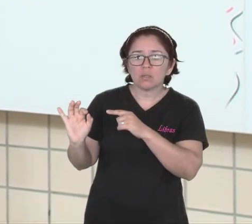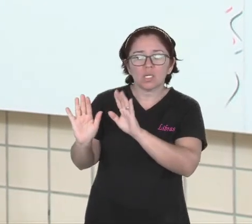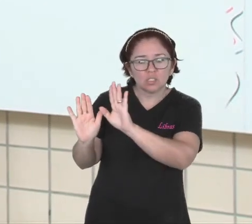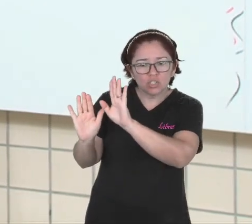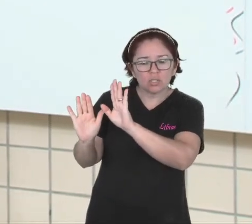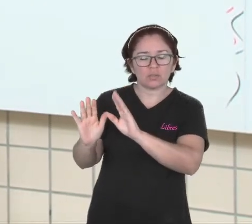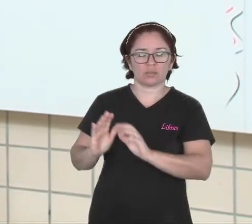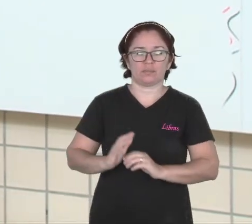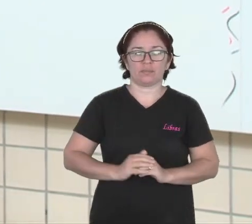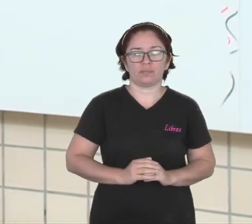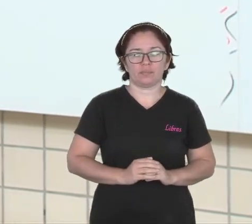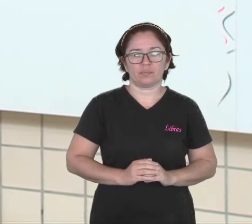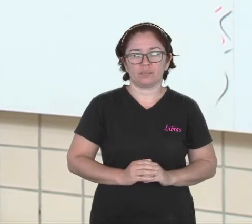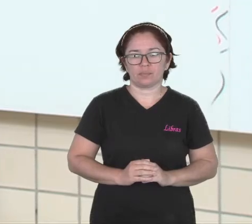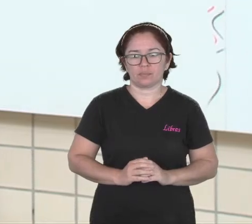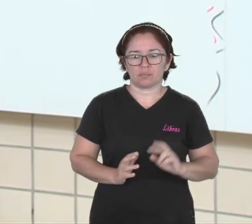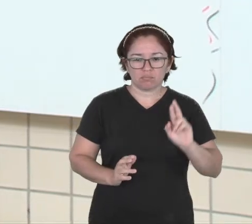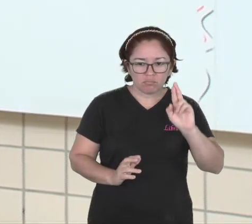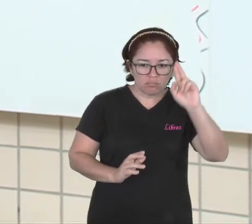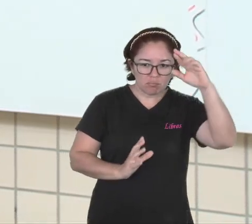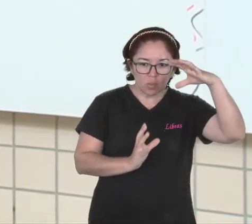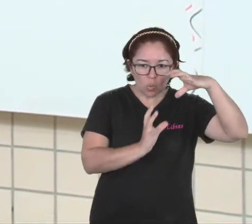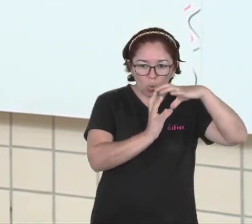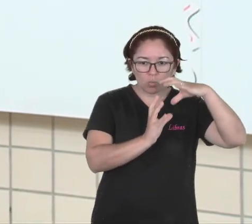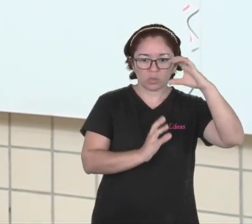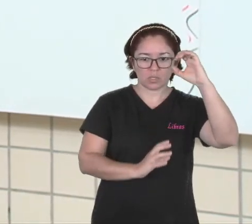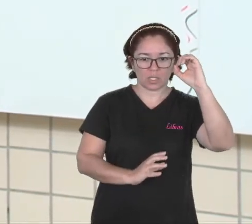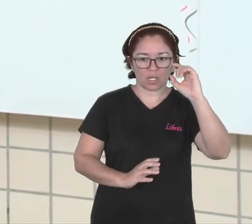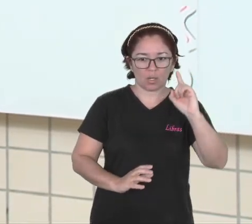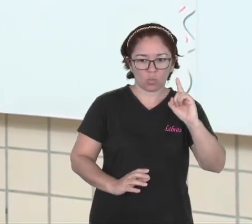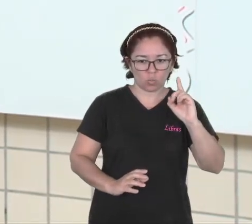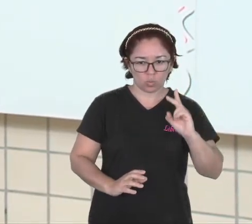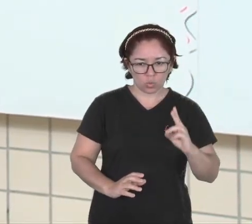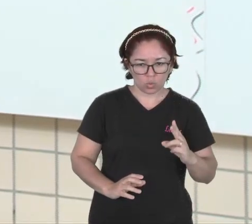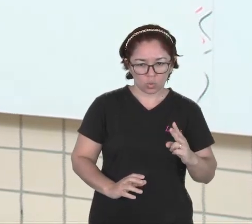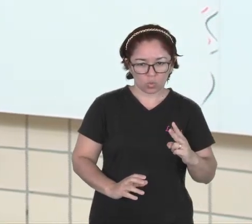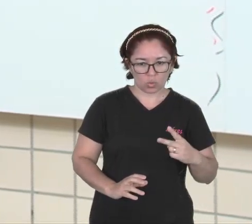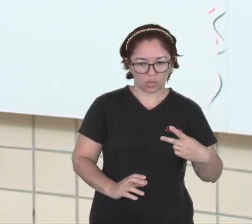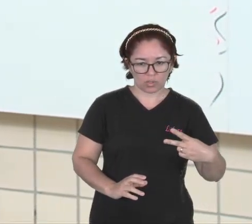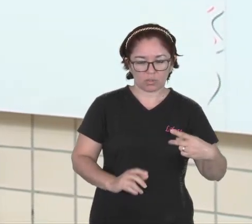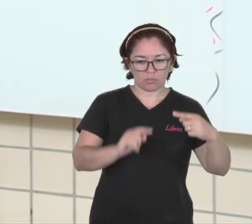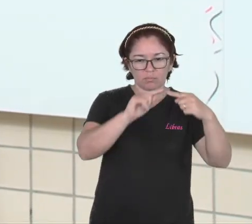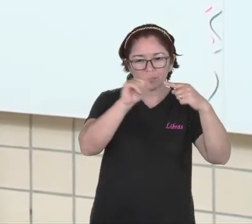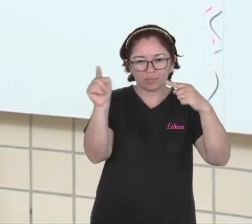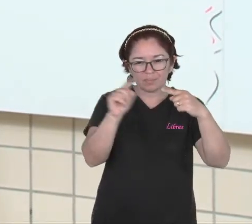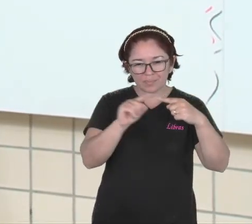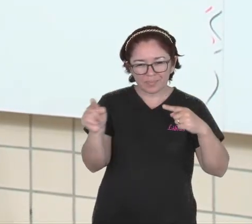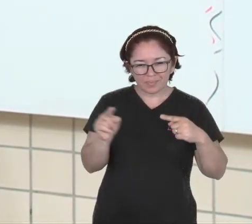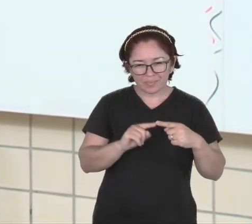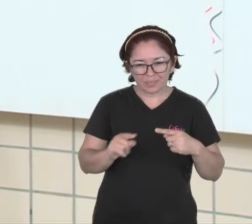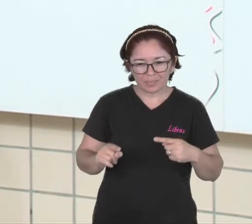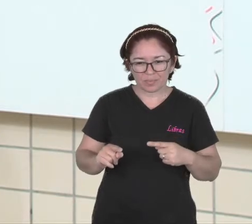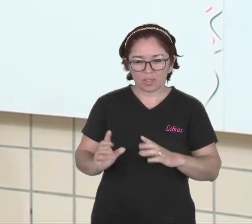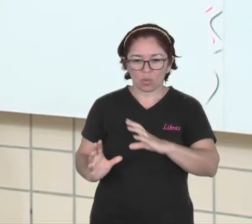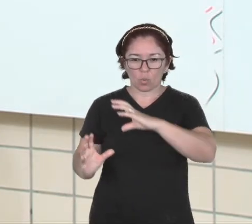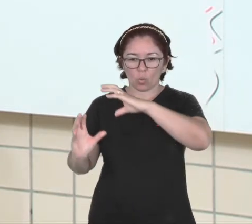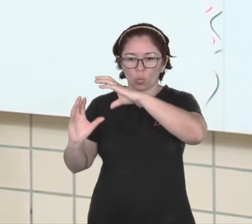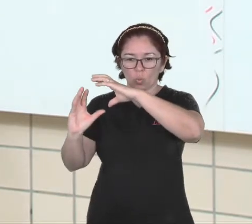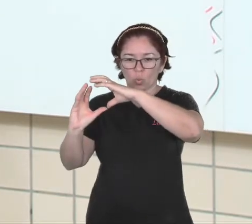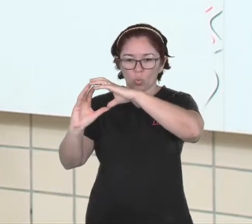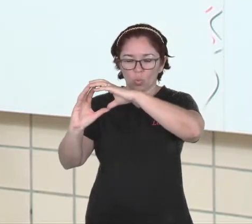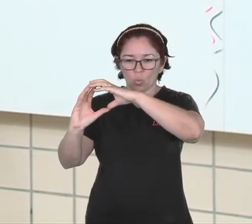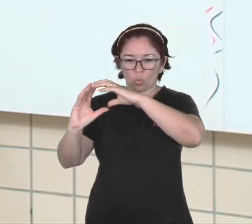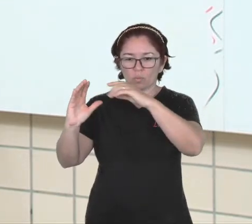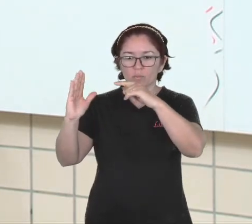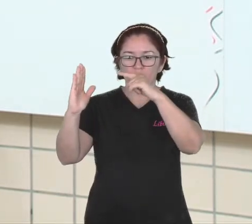Então, domínio 0, 1 e 2, de onde as minhas setas surgem. Contradomínio,